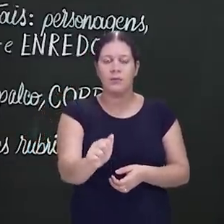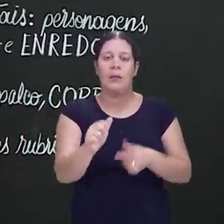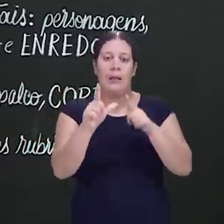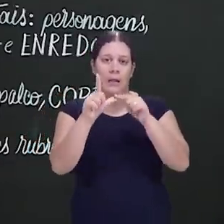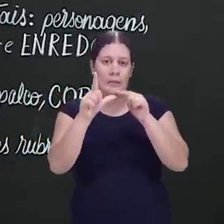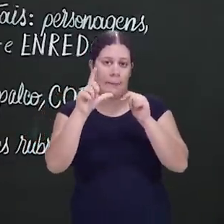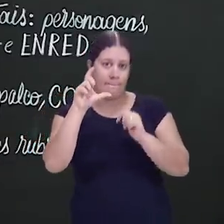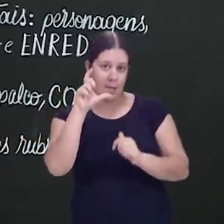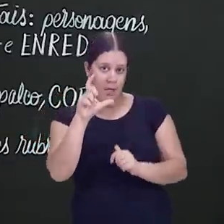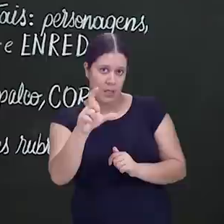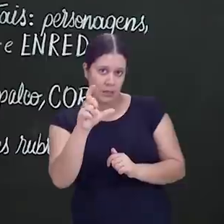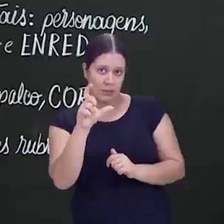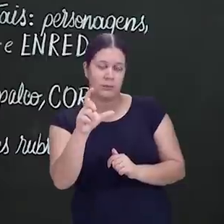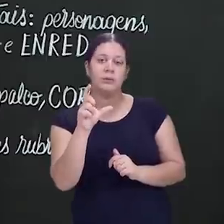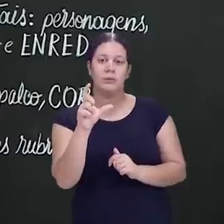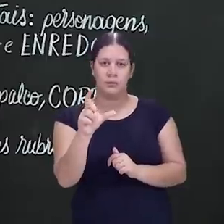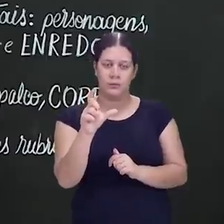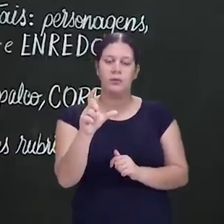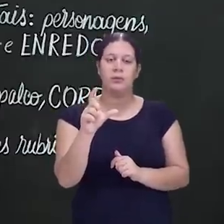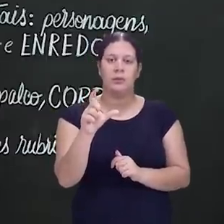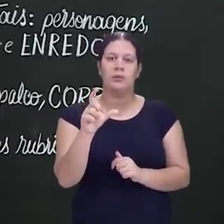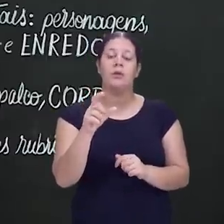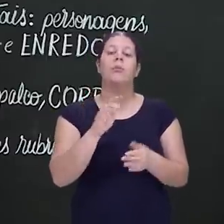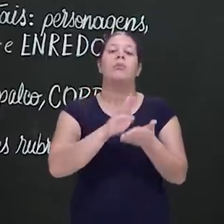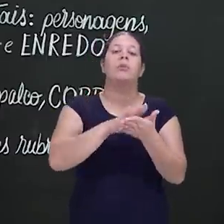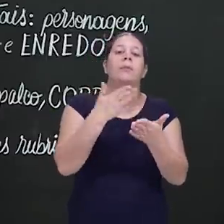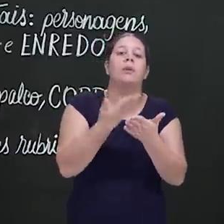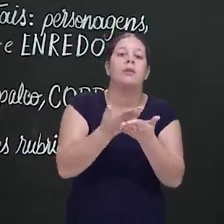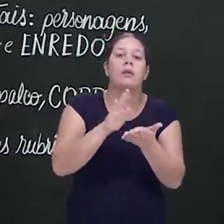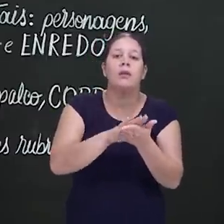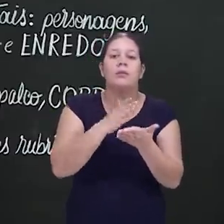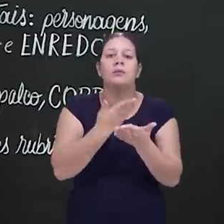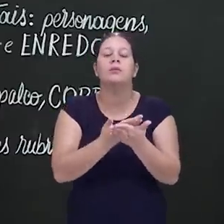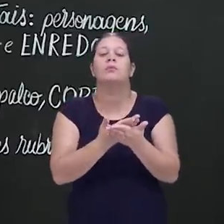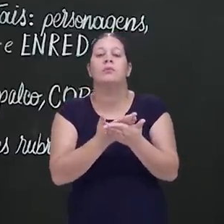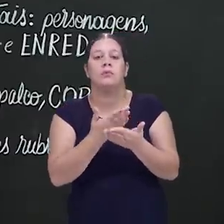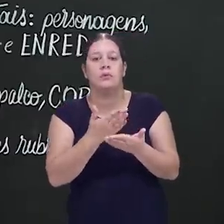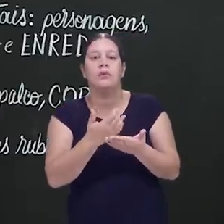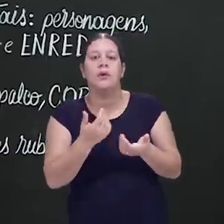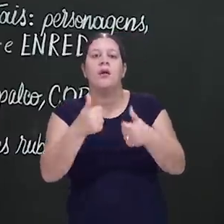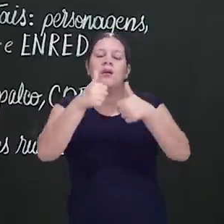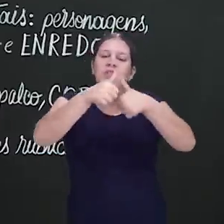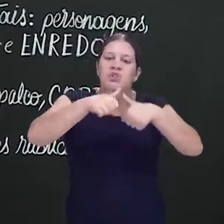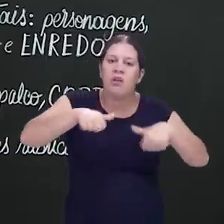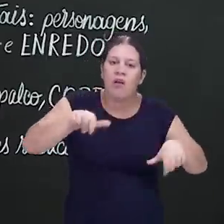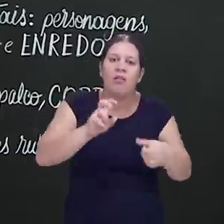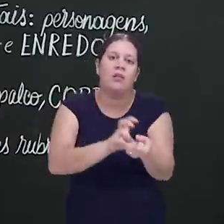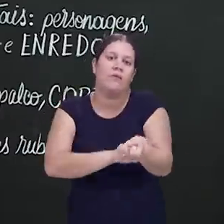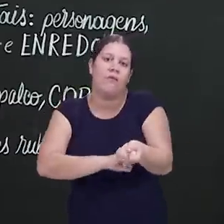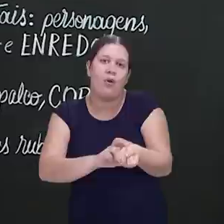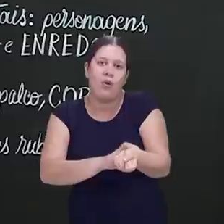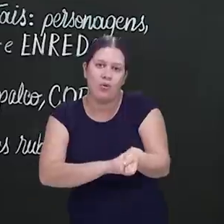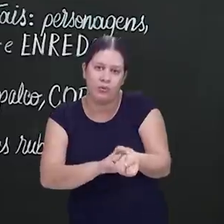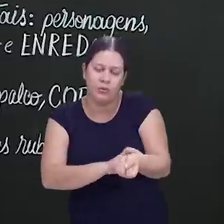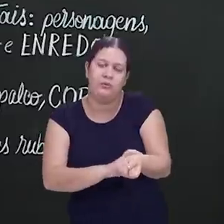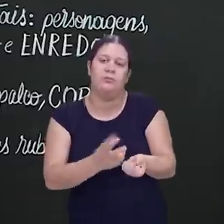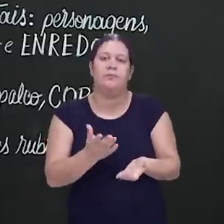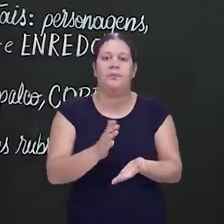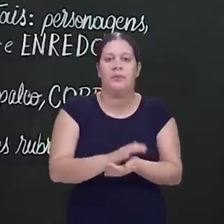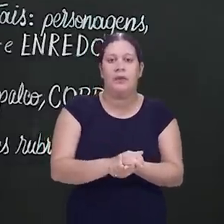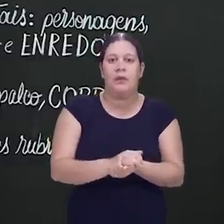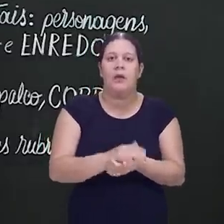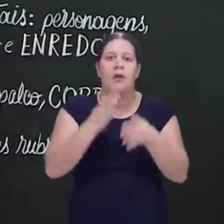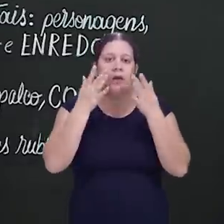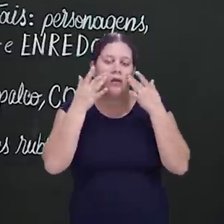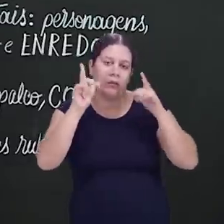em letra maiúscula, você coloca um destaque sobre que tipo de interpretação esse ator tem que exercer. Então, Maria está nervosa, então o ator já sabe disso.